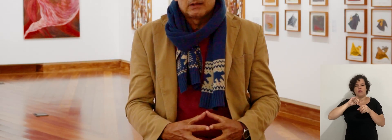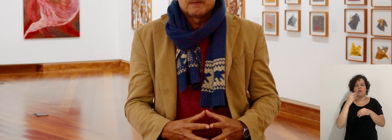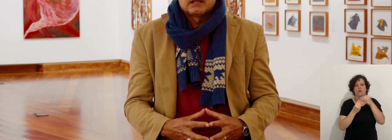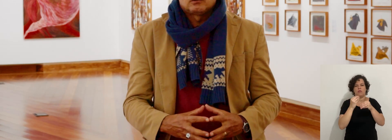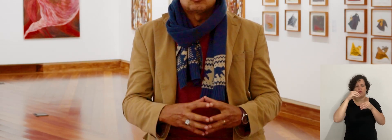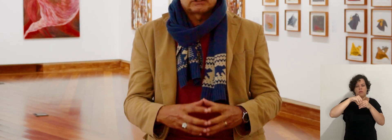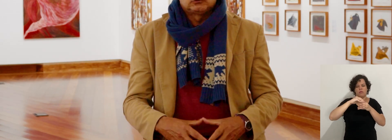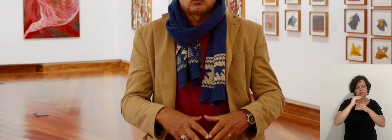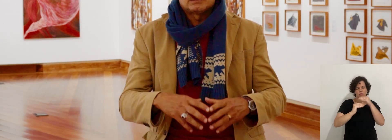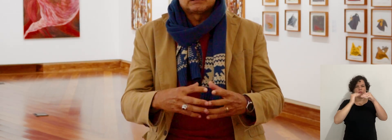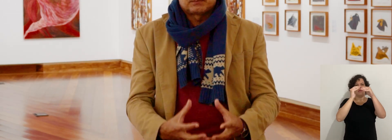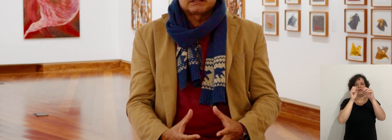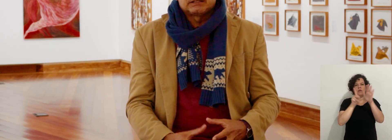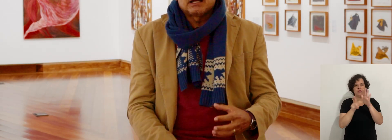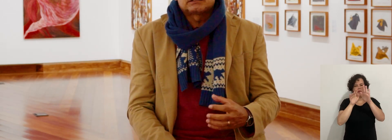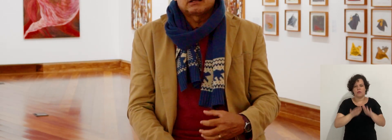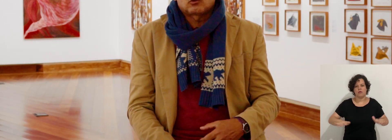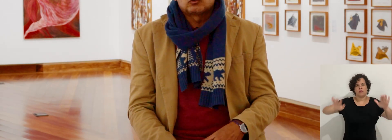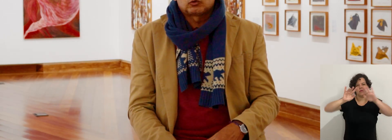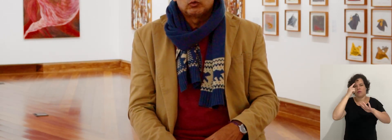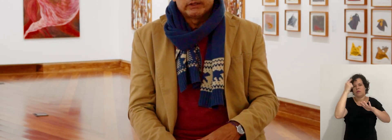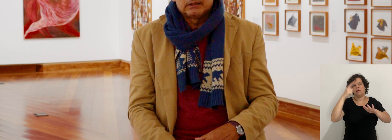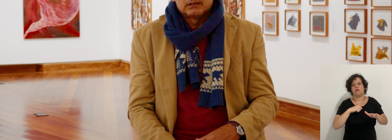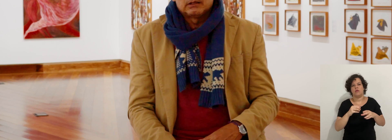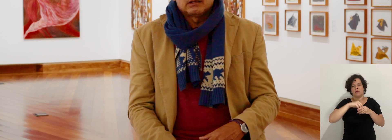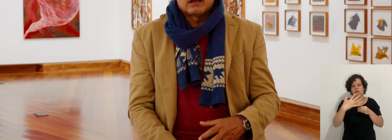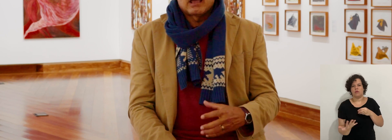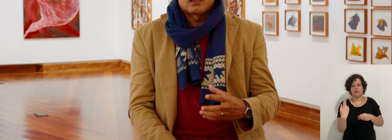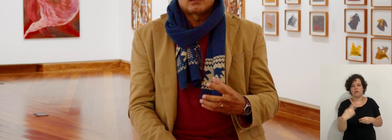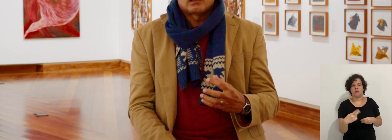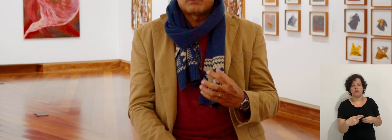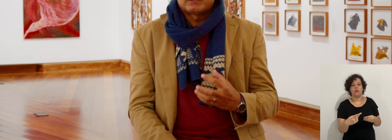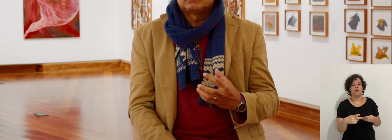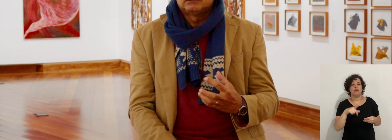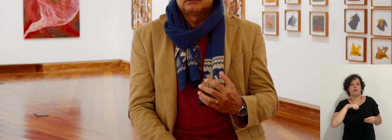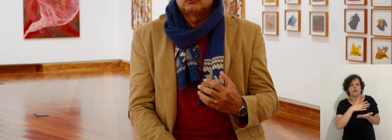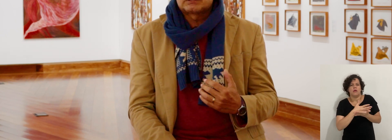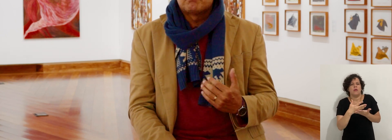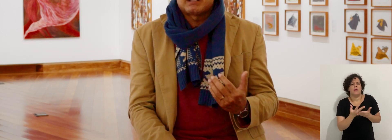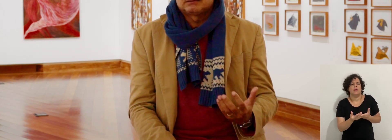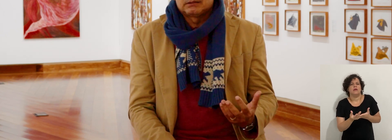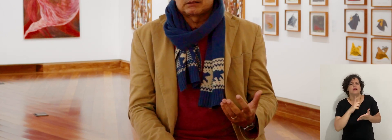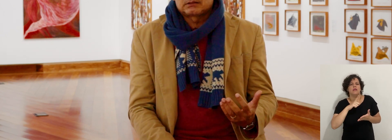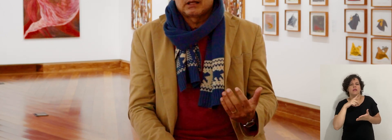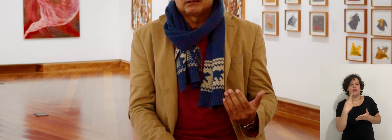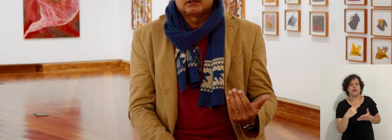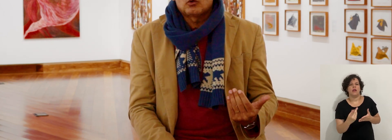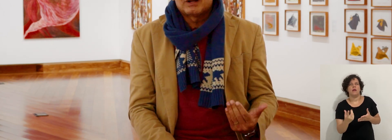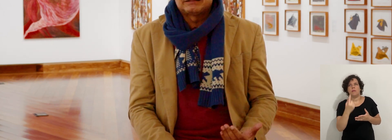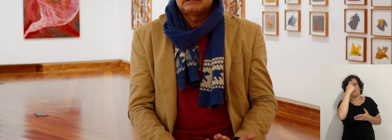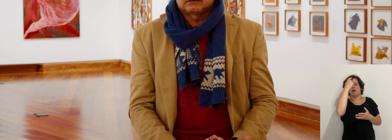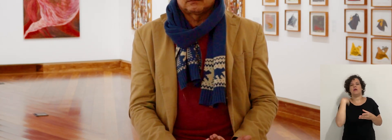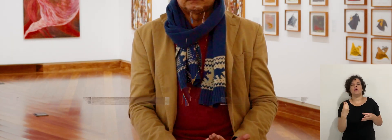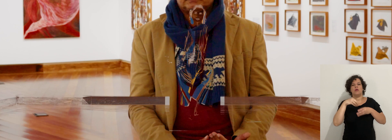desdobramentos conceituais e espaciais que ela construi a partir dos embates que ela tem